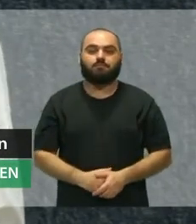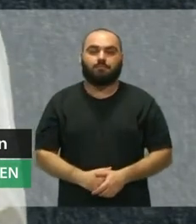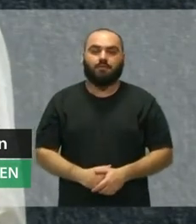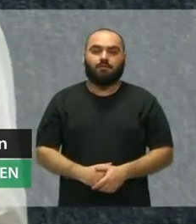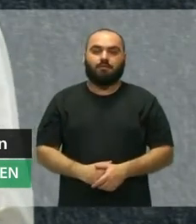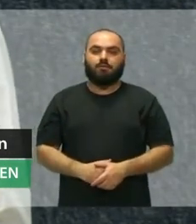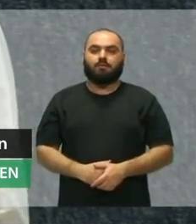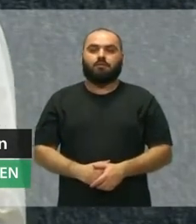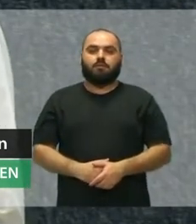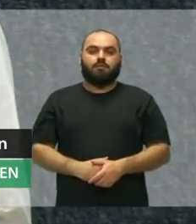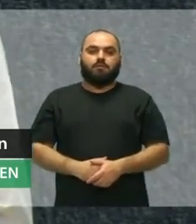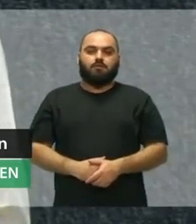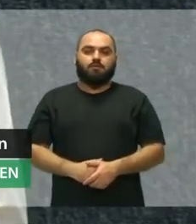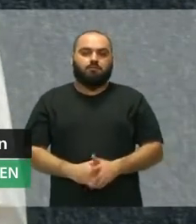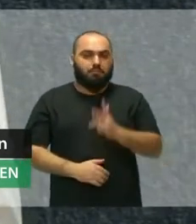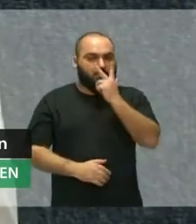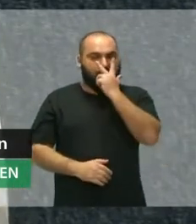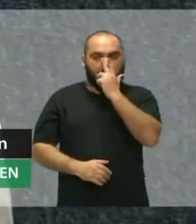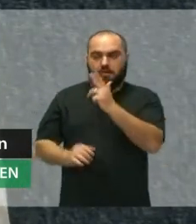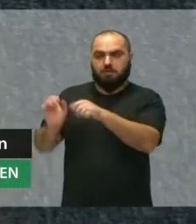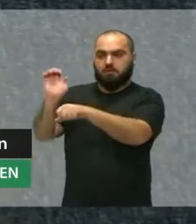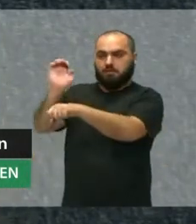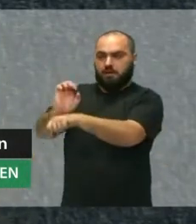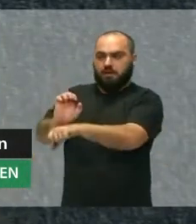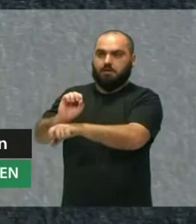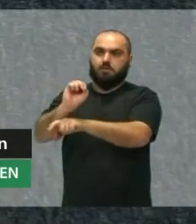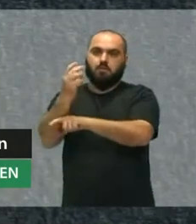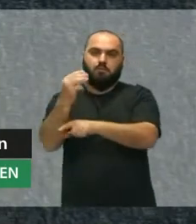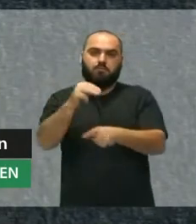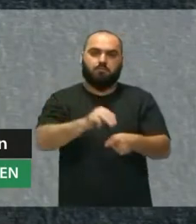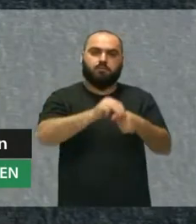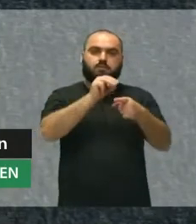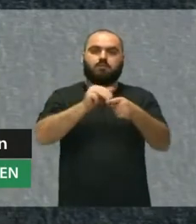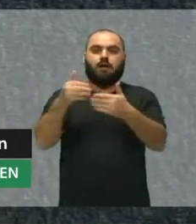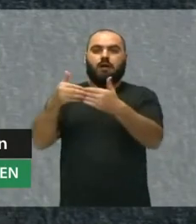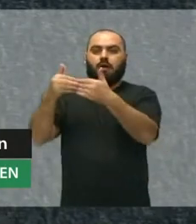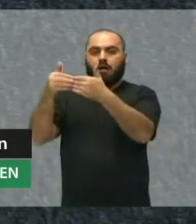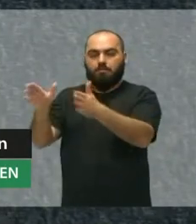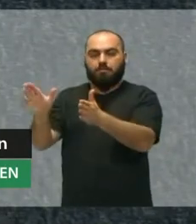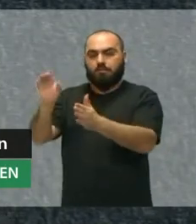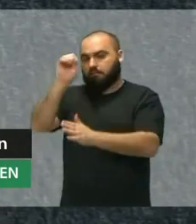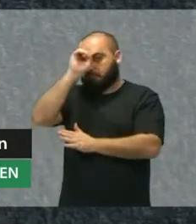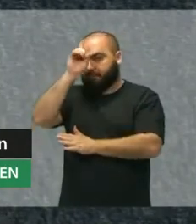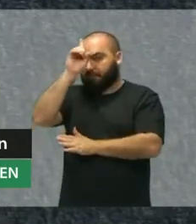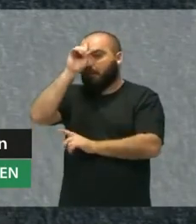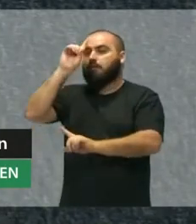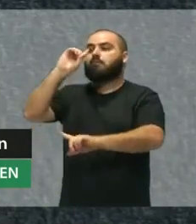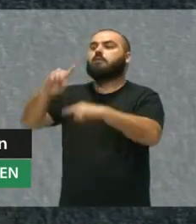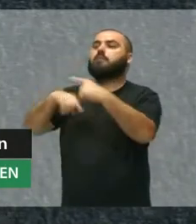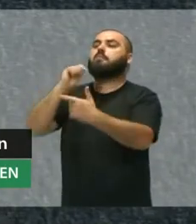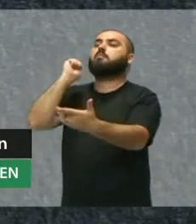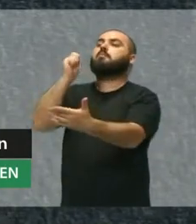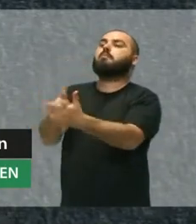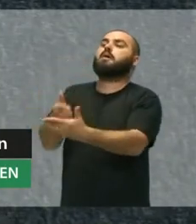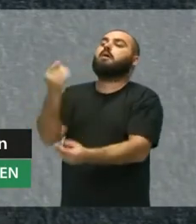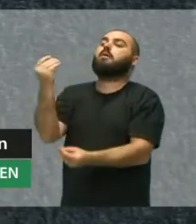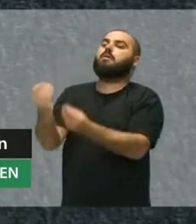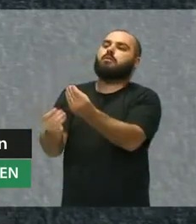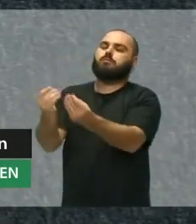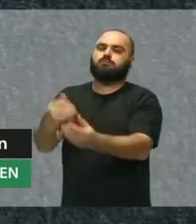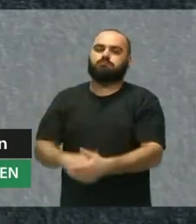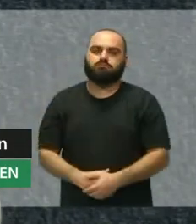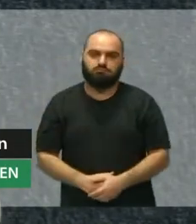a intenção nem do Estado nem do município abrir um hospital e depois como que nós vamos sustentá-lo. O